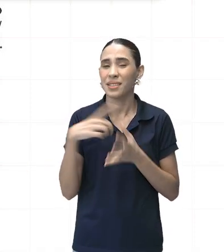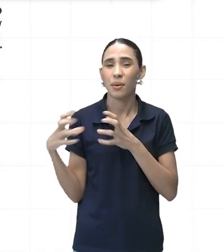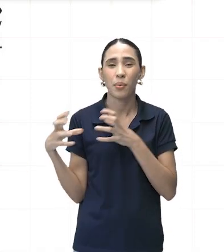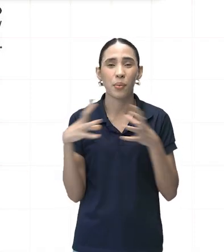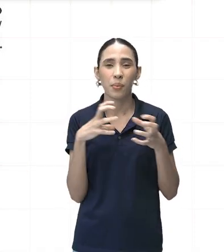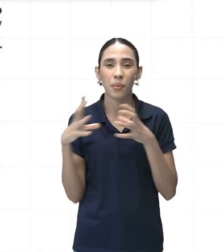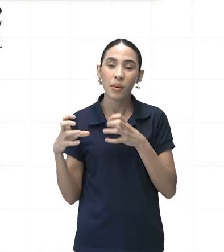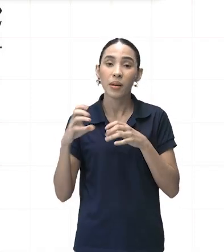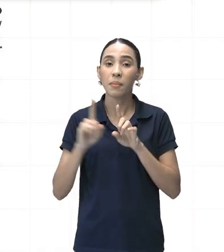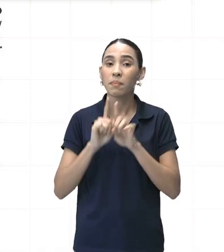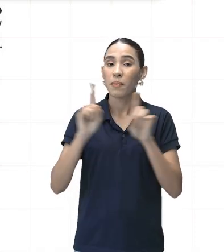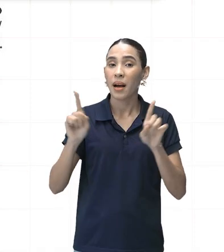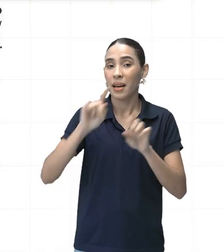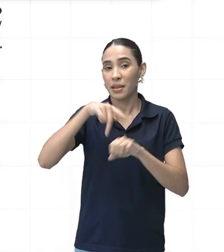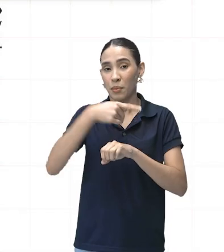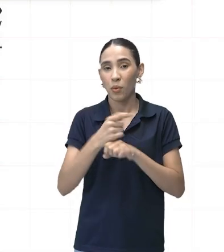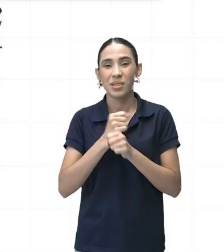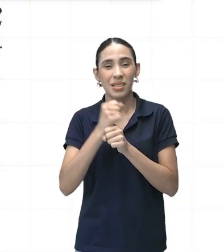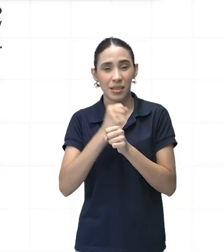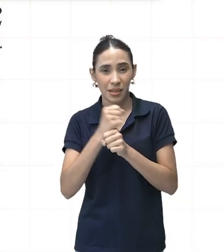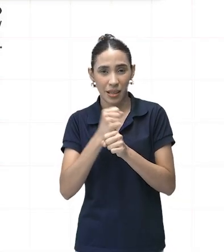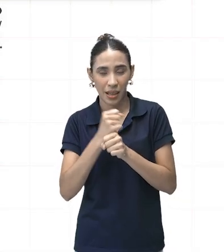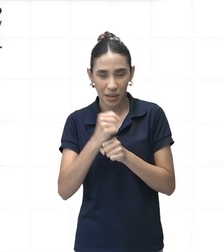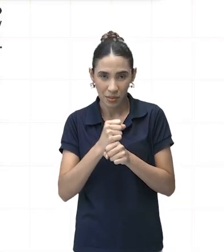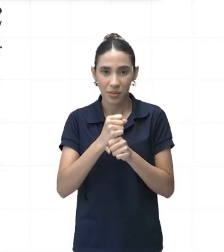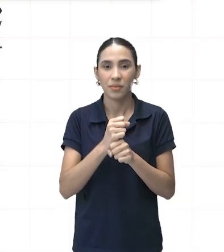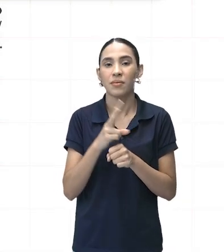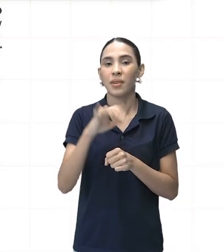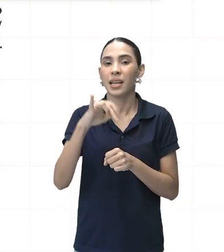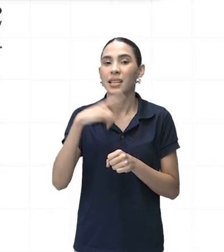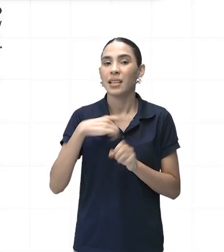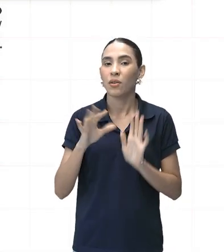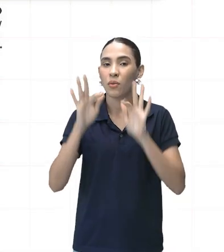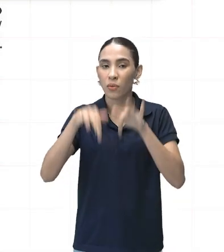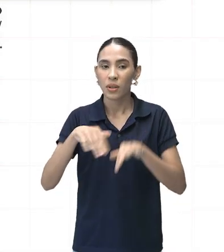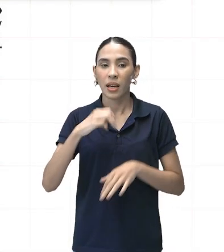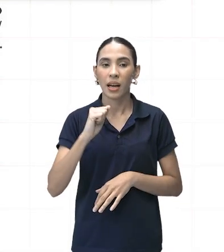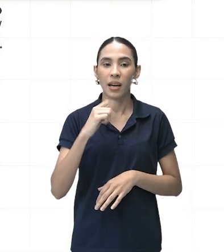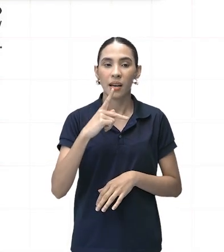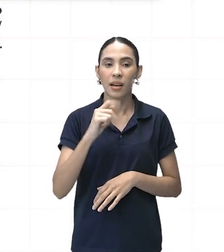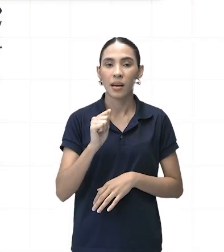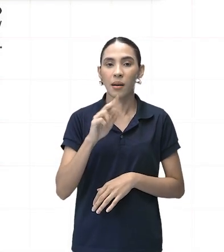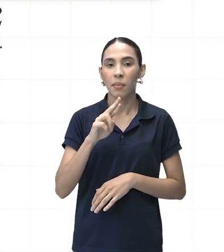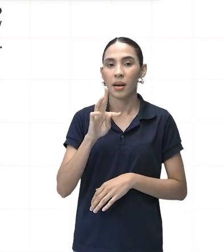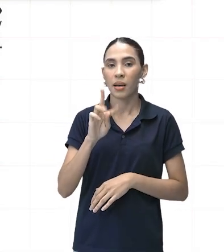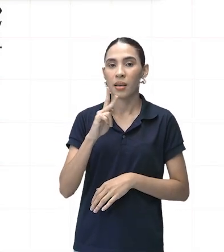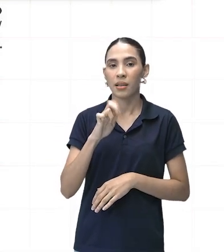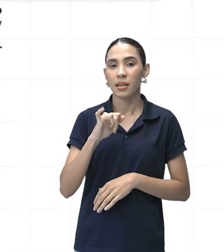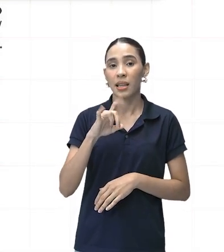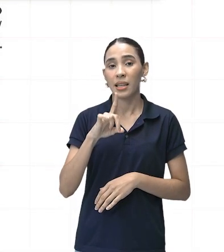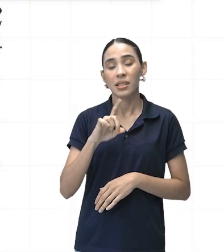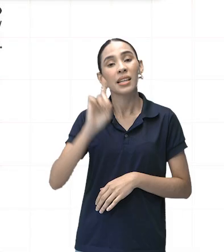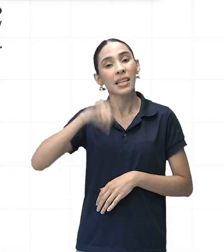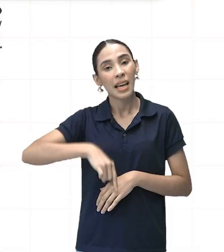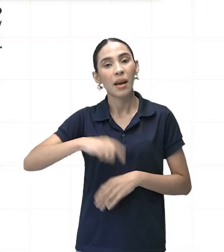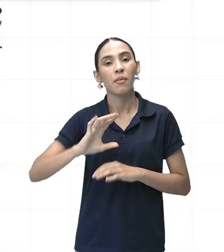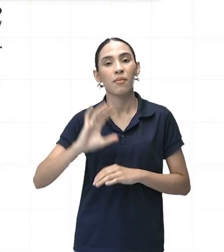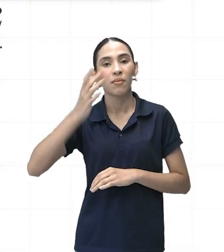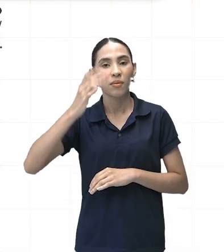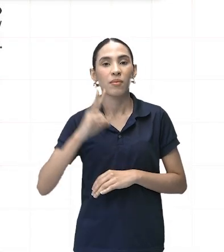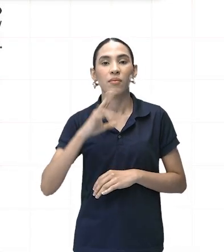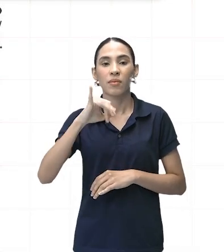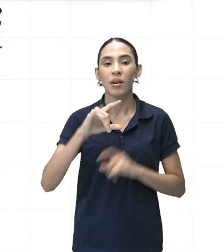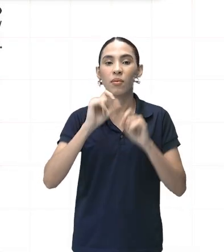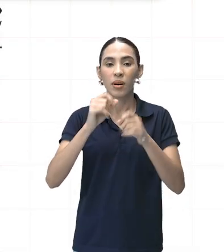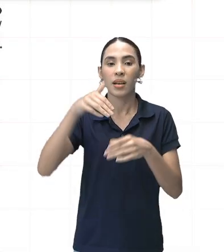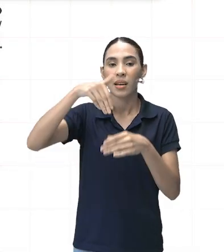conflitos realmente, porém com o passar do tempo, né, vamos ter o fim do apartheid e é nesse período que vai ocorrer